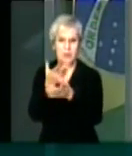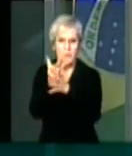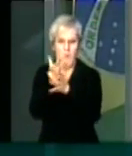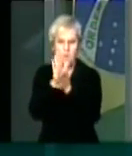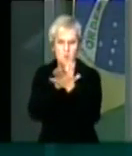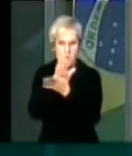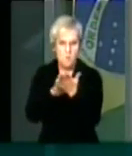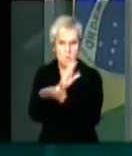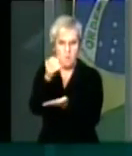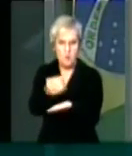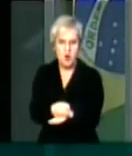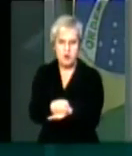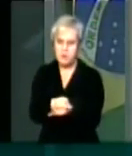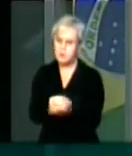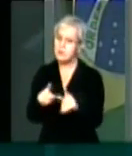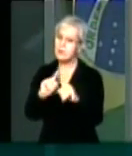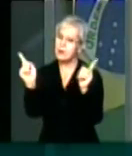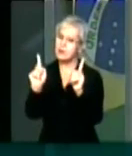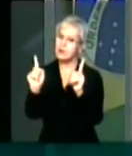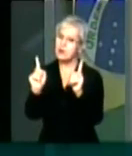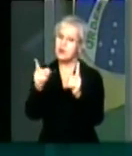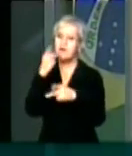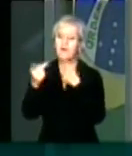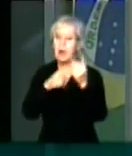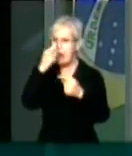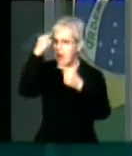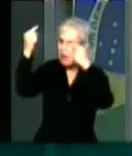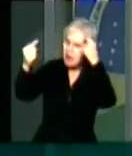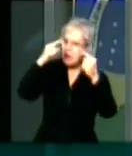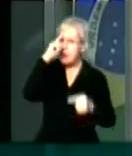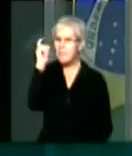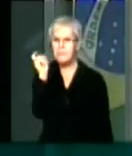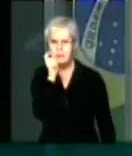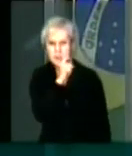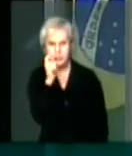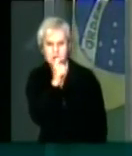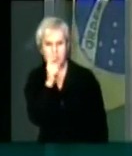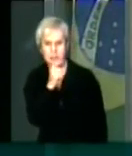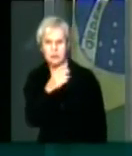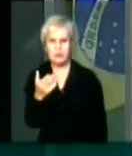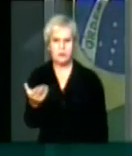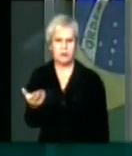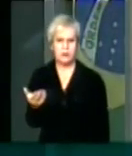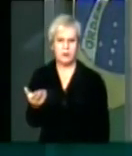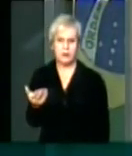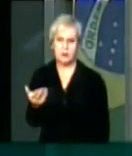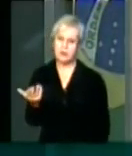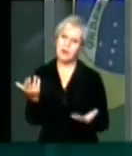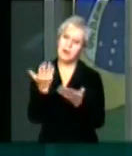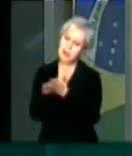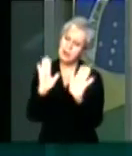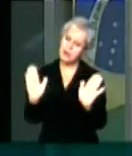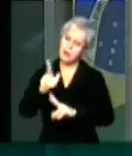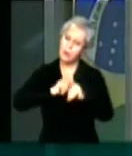vazias, para trazer soluções mentirosas, para trazer razões fantasiosas. O povo